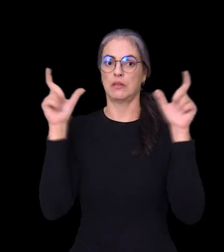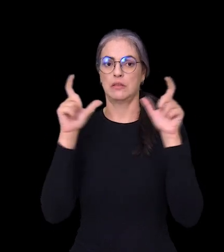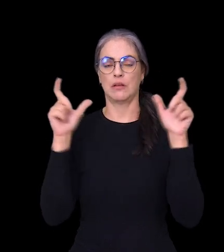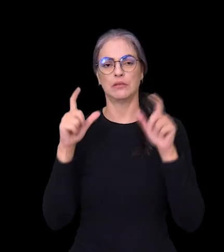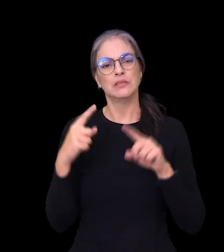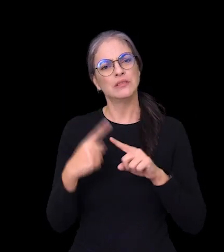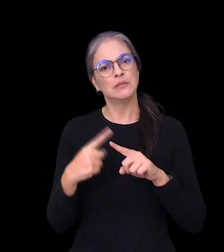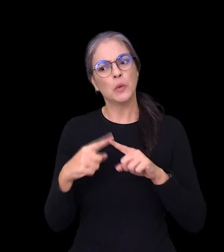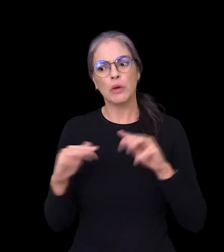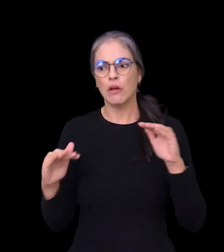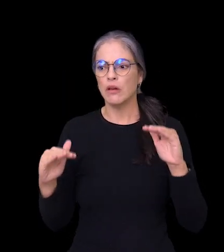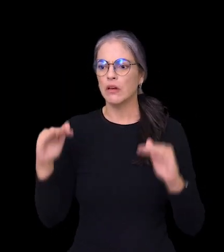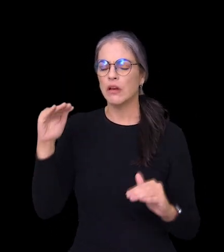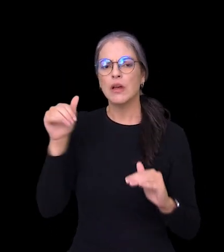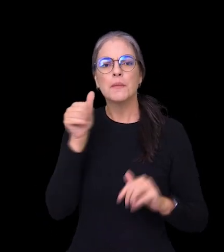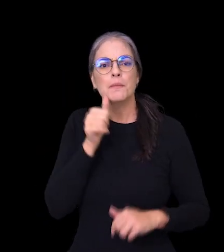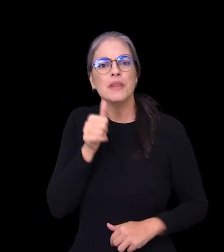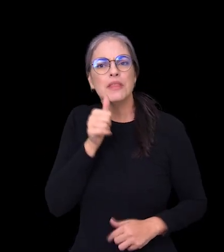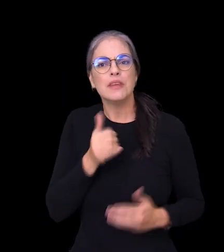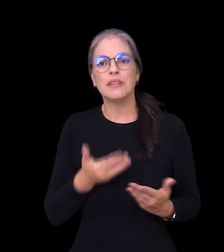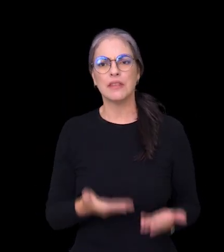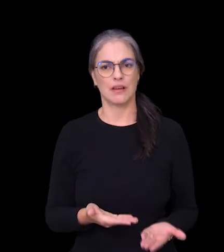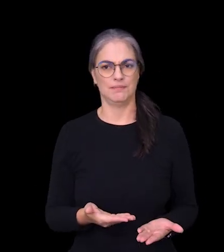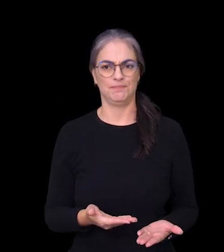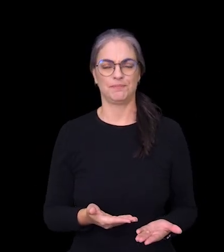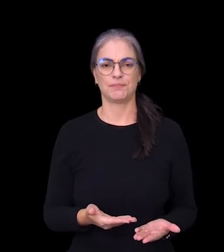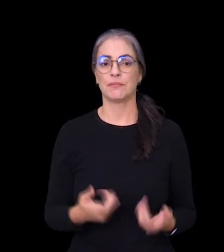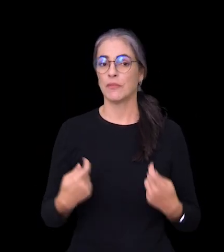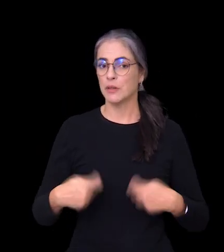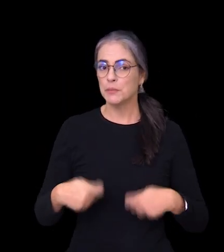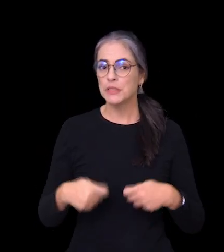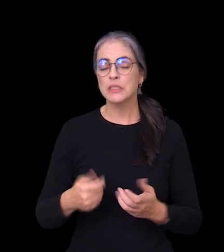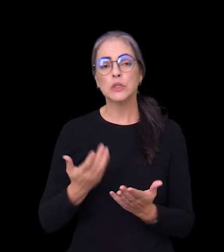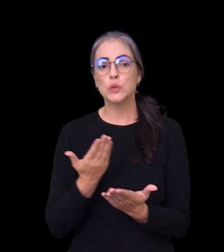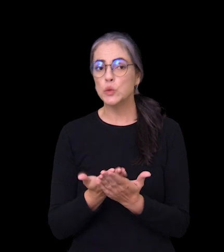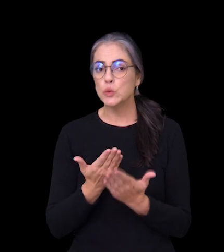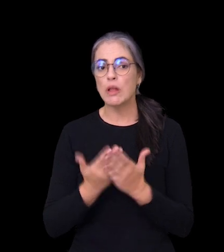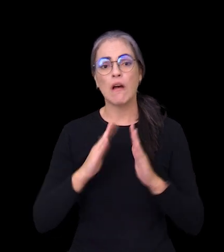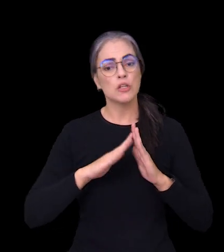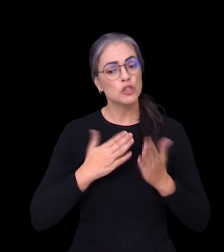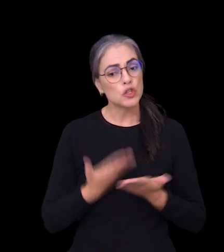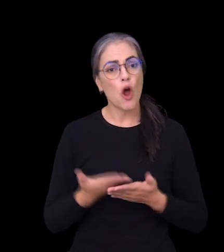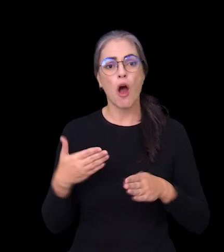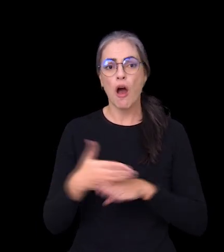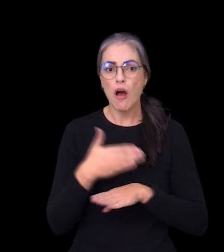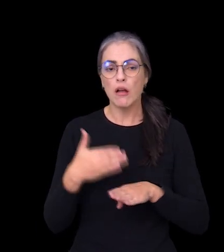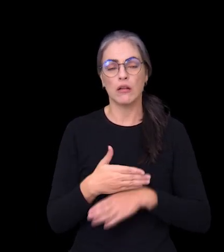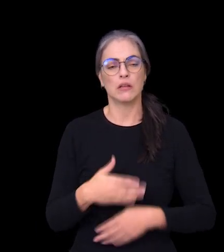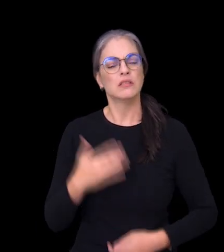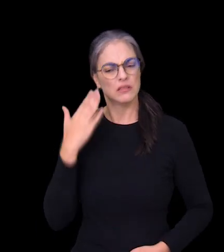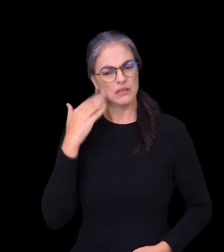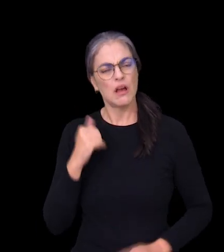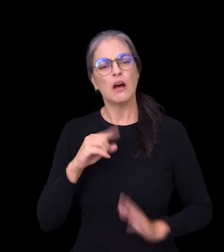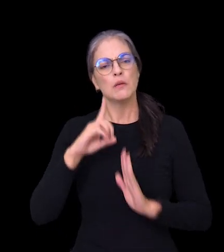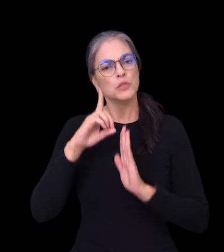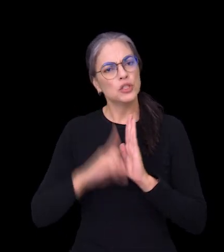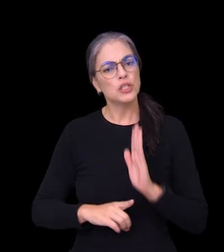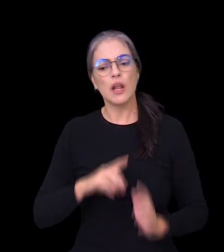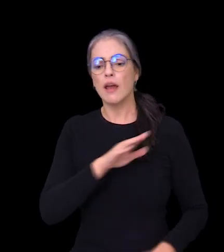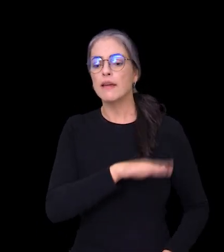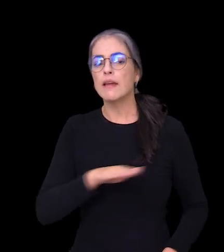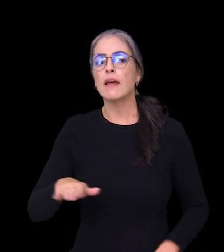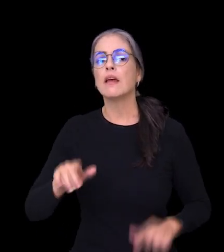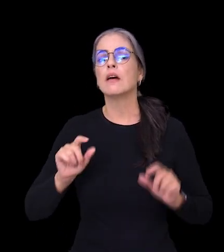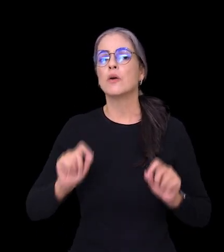com que meninas, que são meninas, que deveriam estar na escola, porque nós sabemos que é direito das crianças,